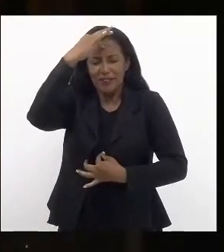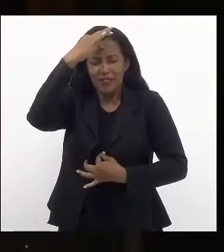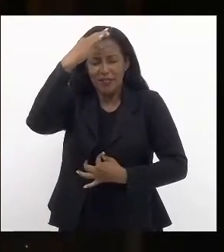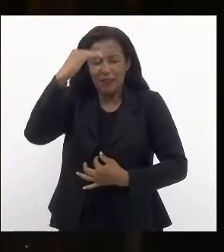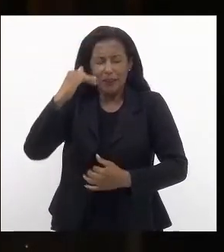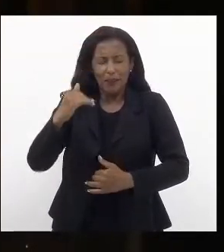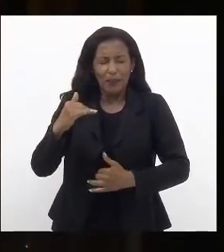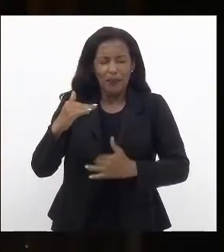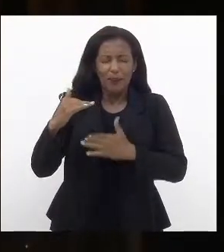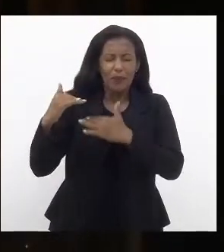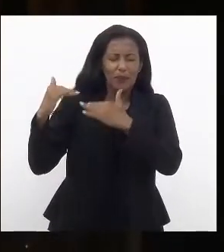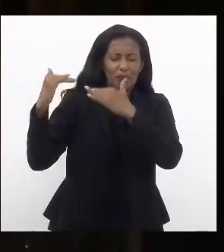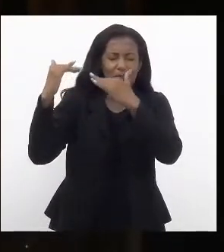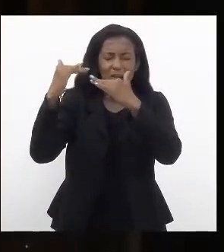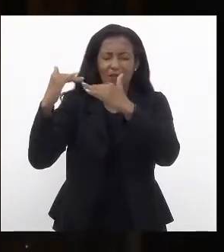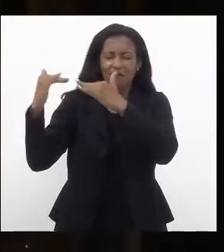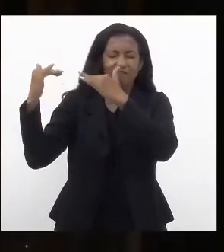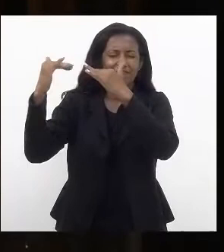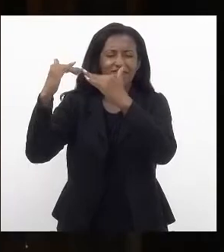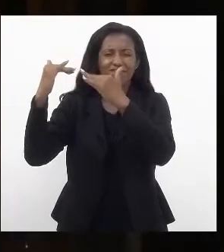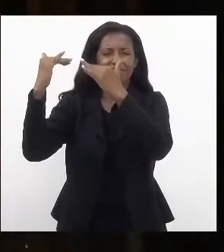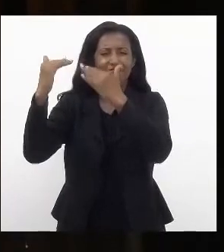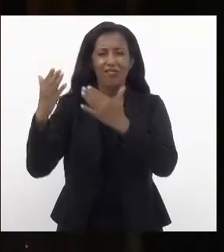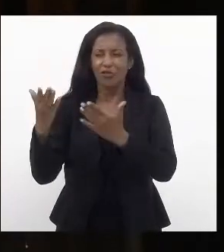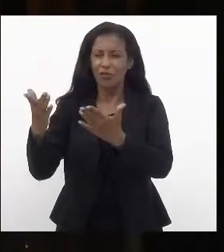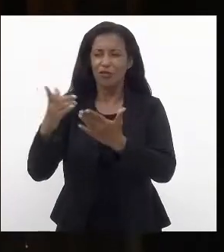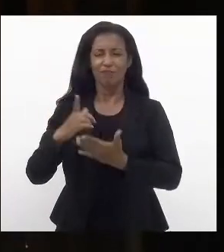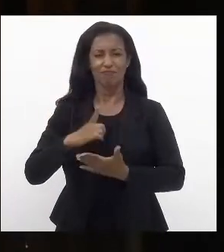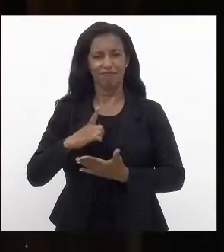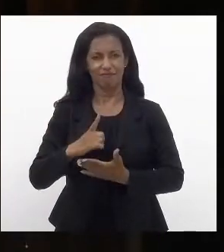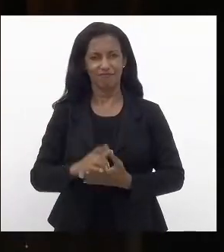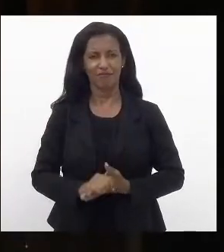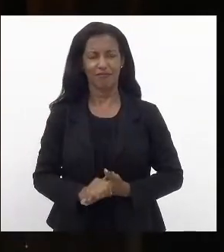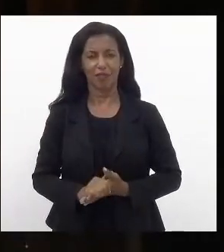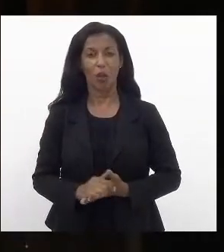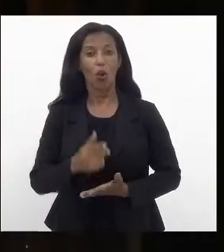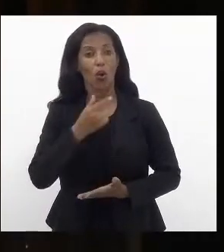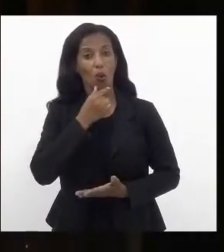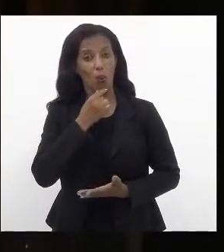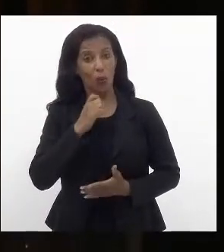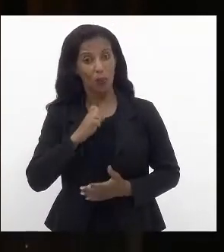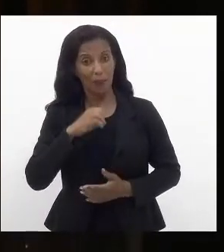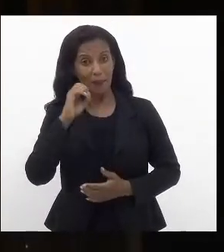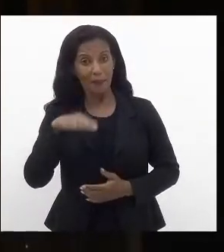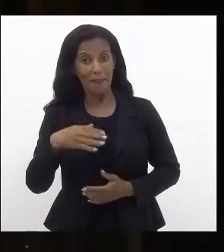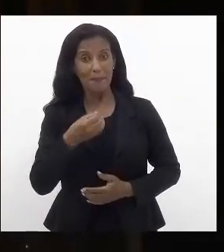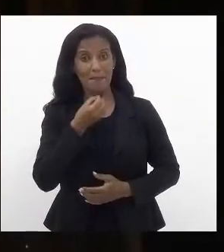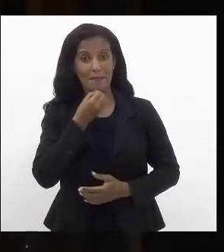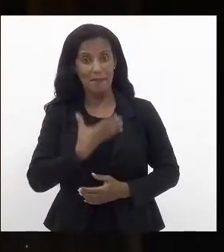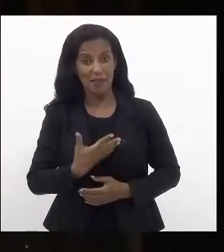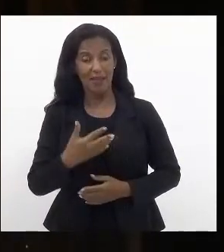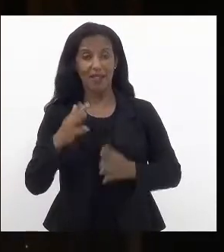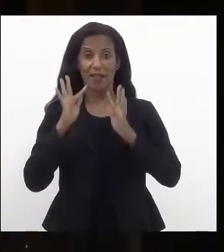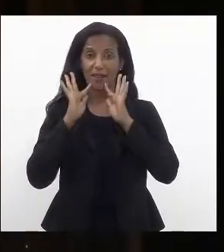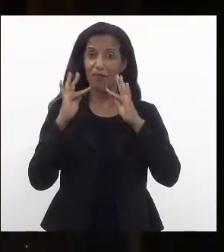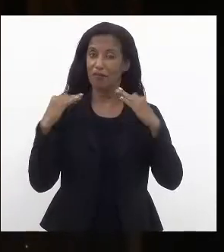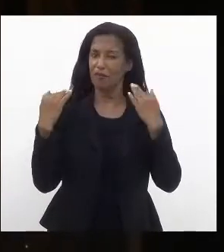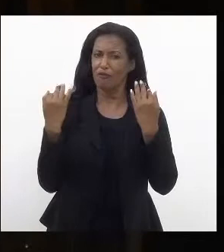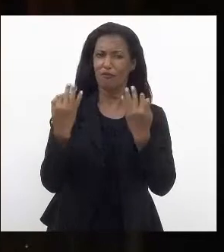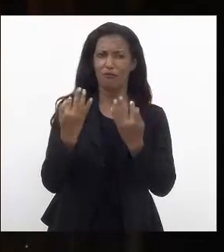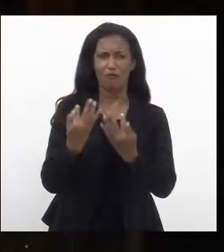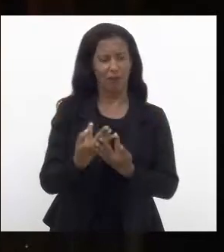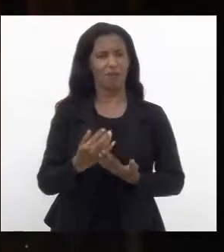alturas. Tanta grandeza, Vossa Excelência tem, senhor cônsul. Homem de bem, de família, de uma grande família,